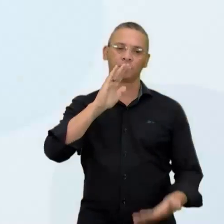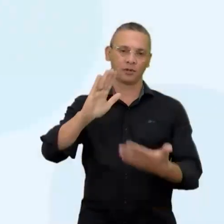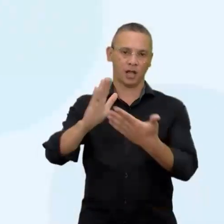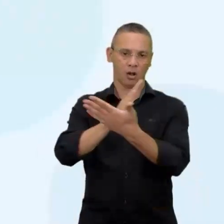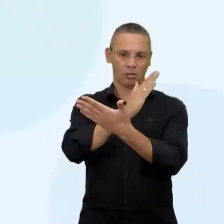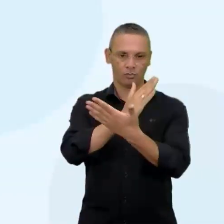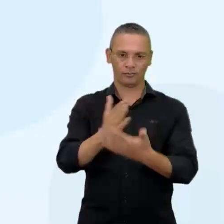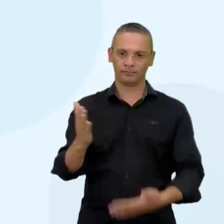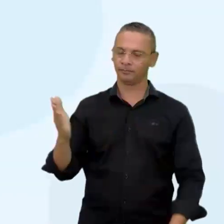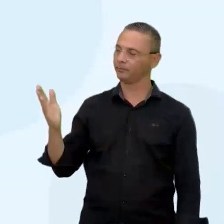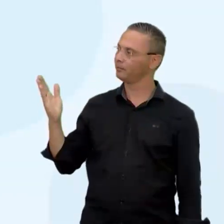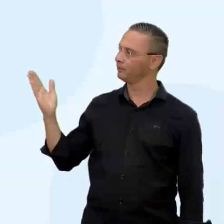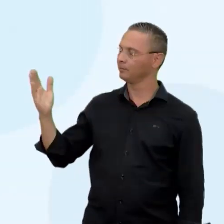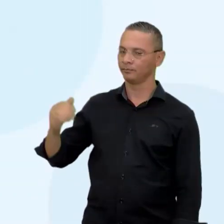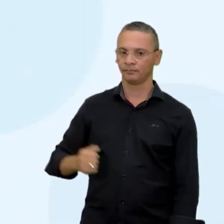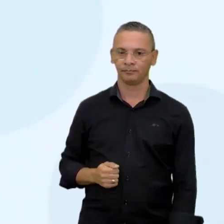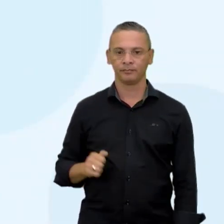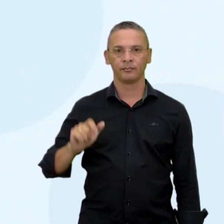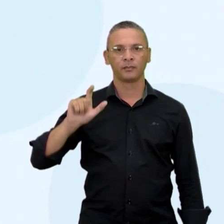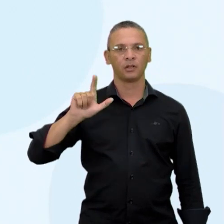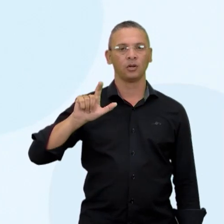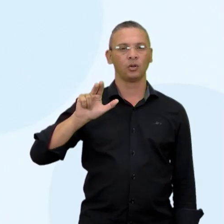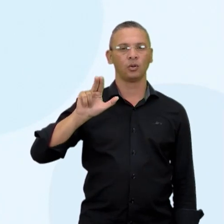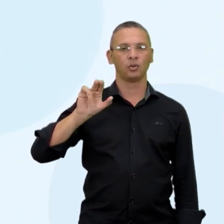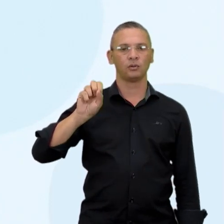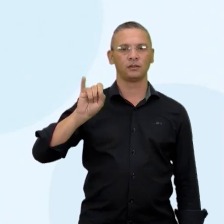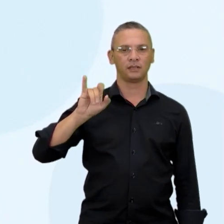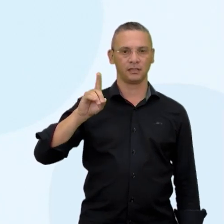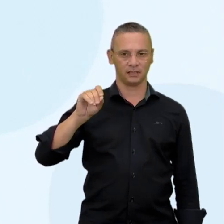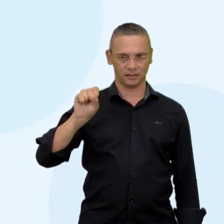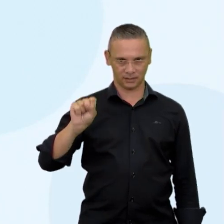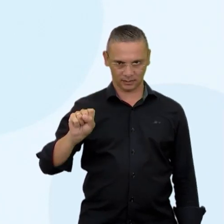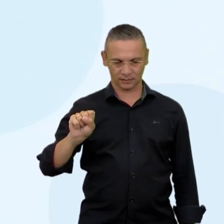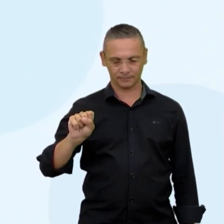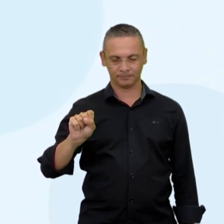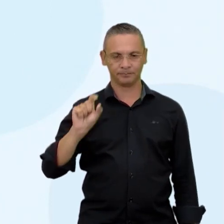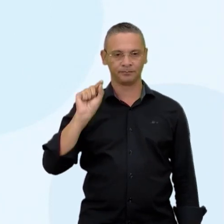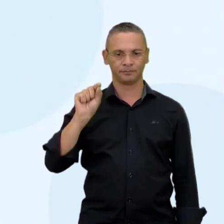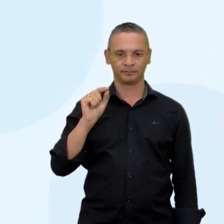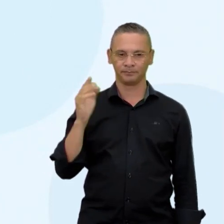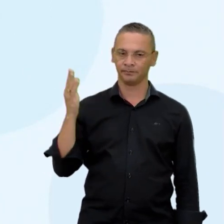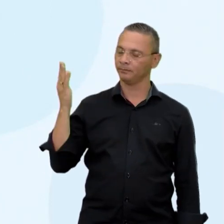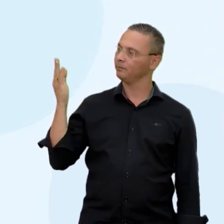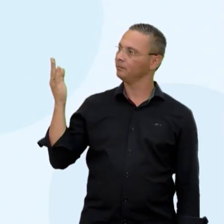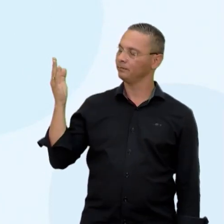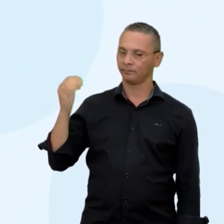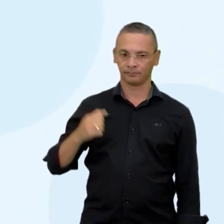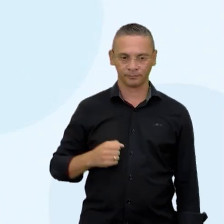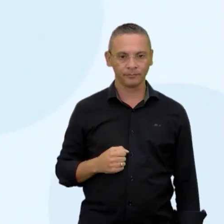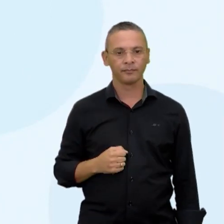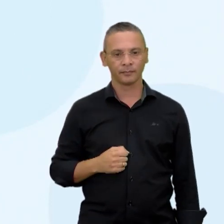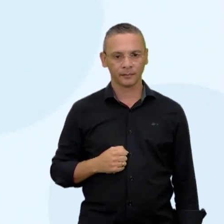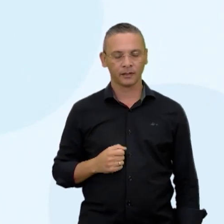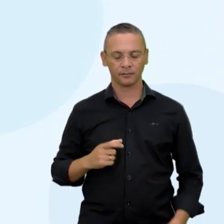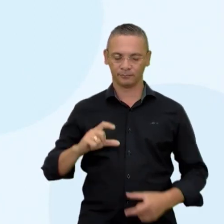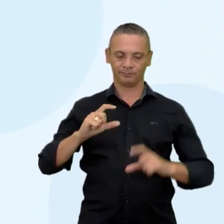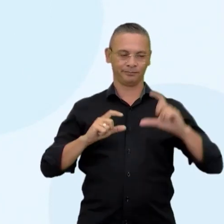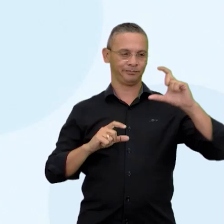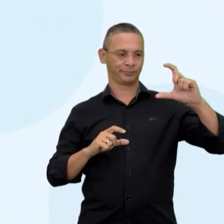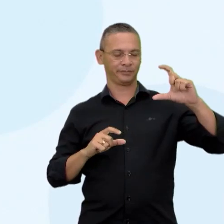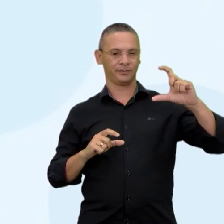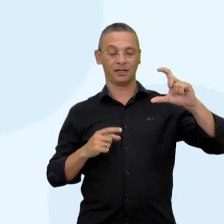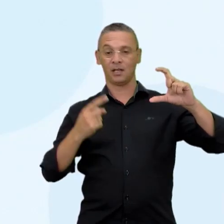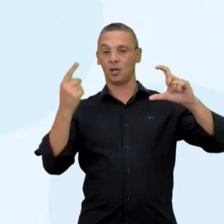tela, olha só. Os Lusíadas. Os Lusíadas, eu já li na aula anterior, essa estrofe, é a